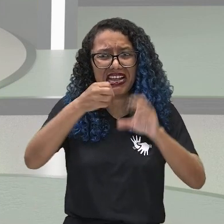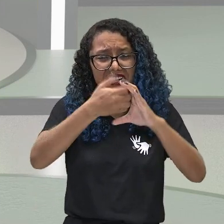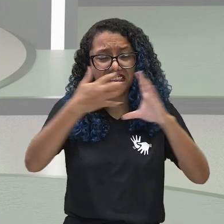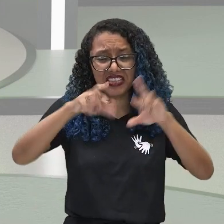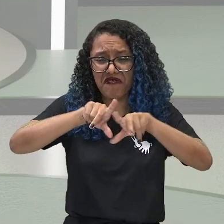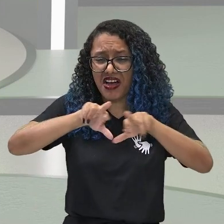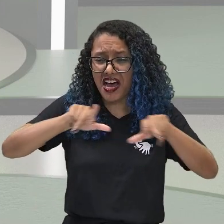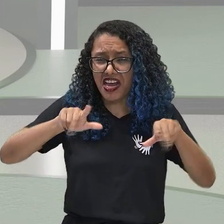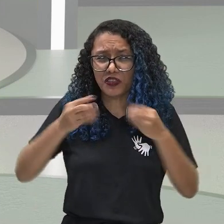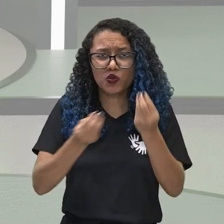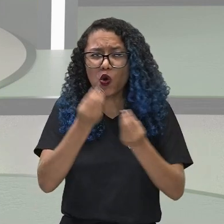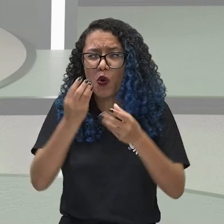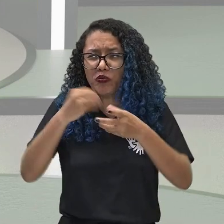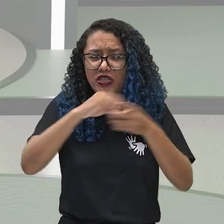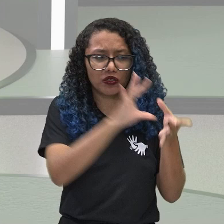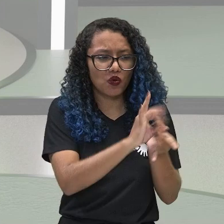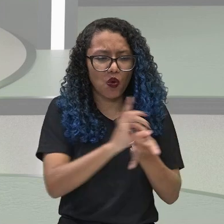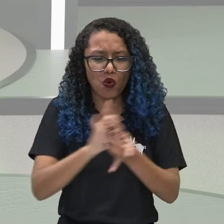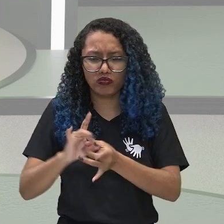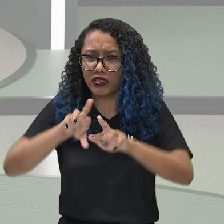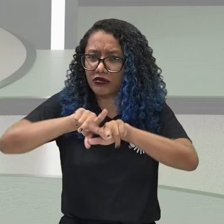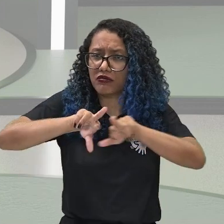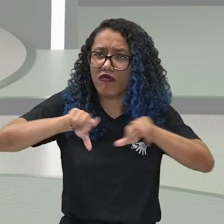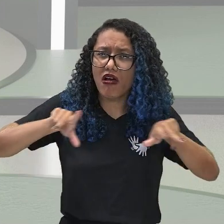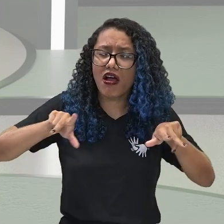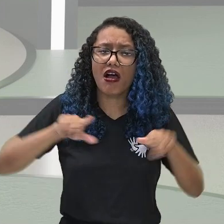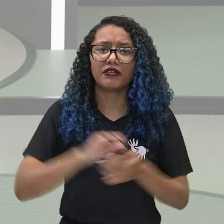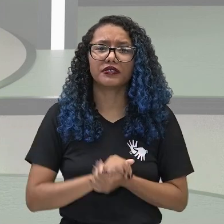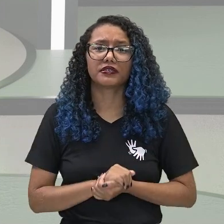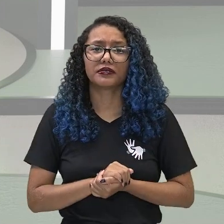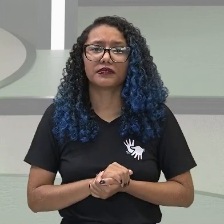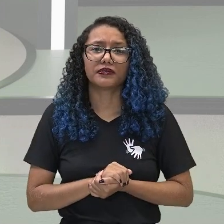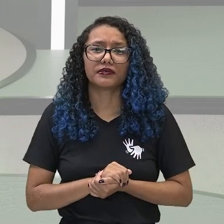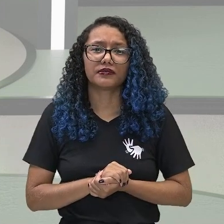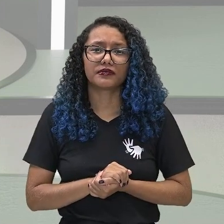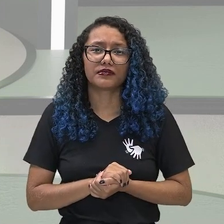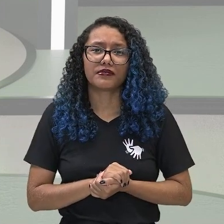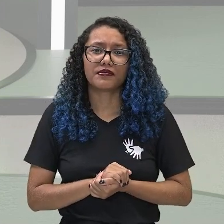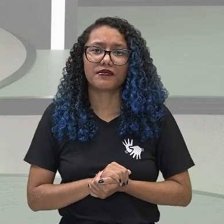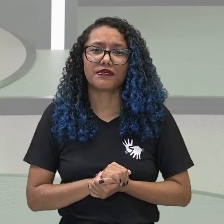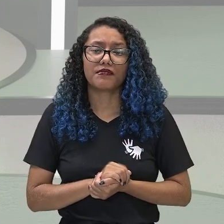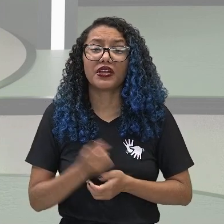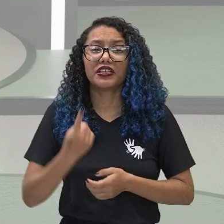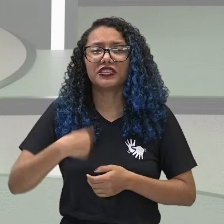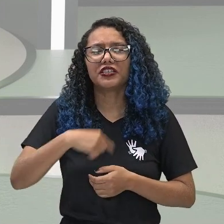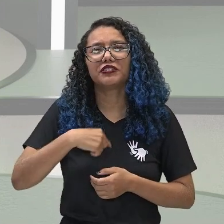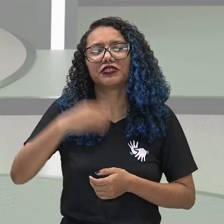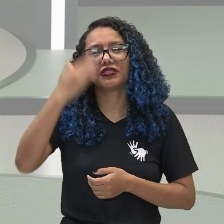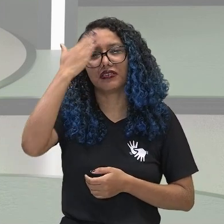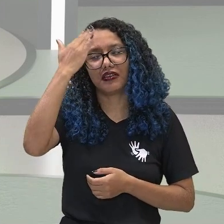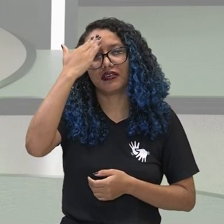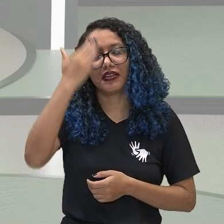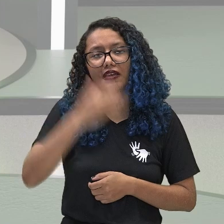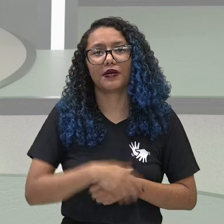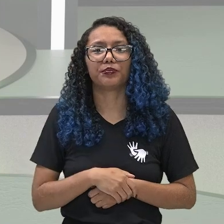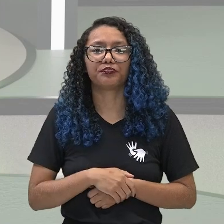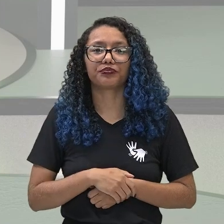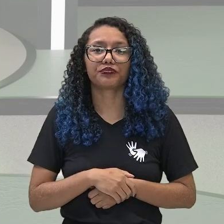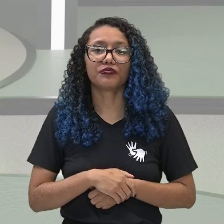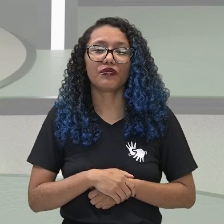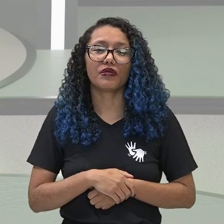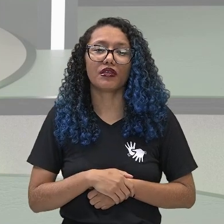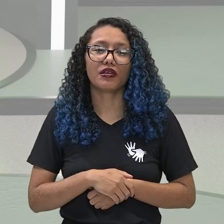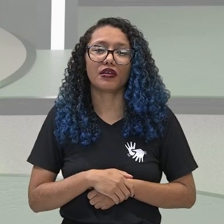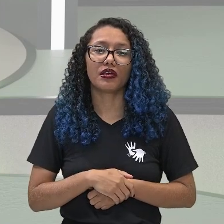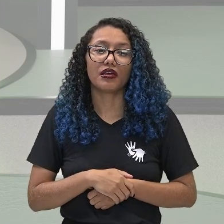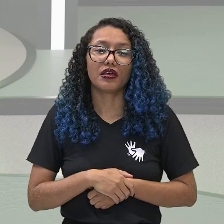diferentes situações. E para que a gente entenda aquela nossa fala de que a matéria está em